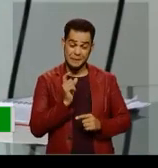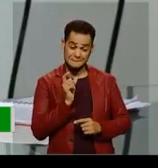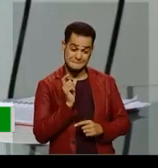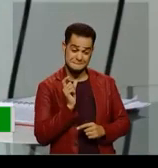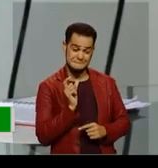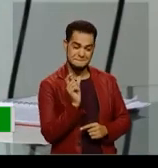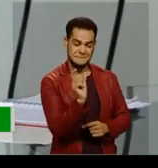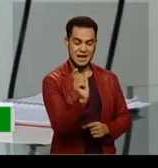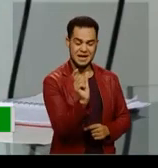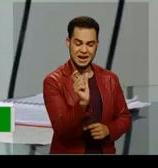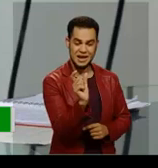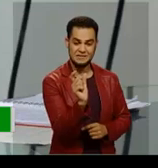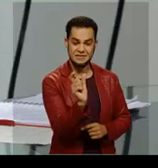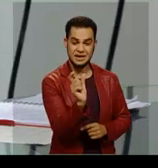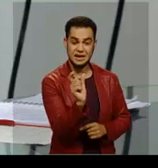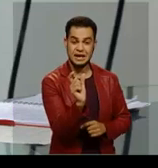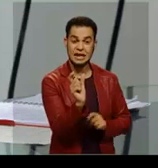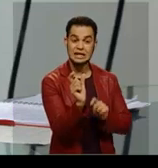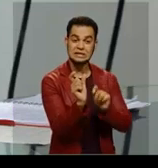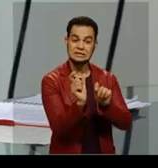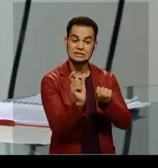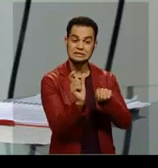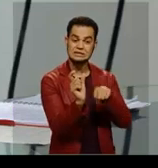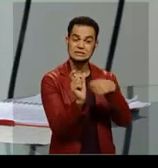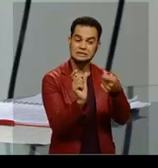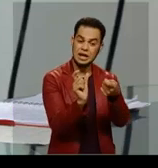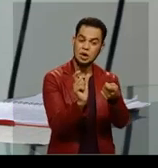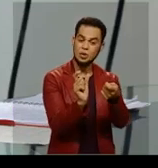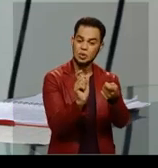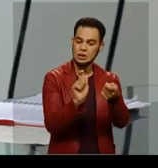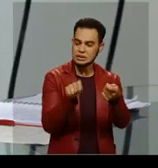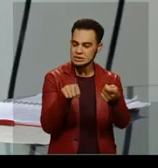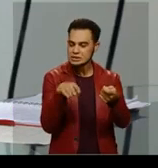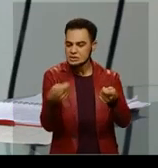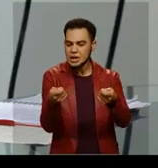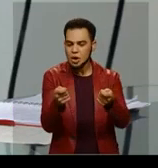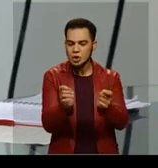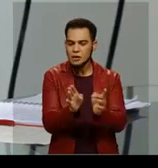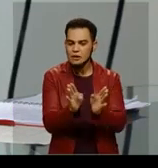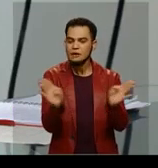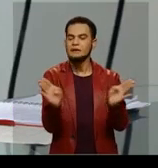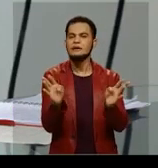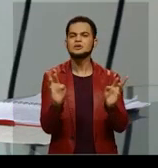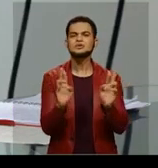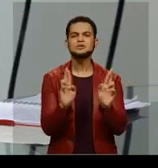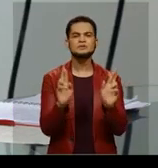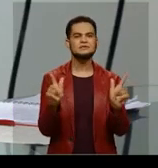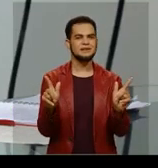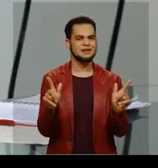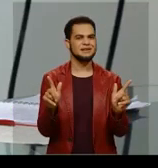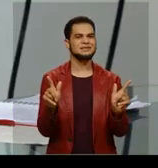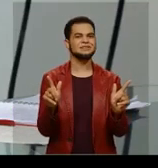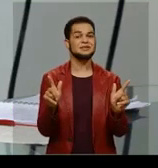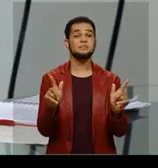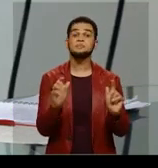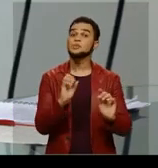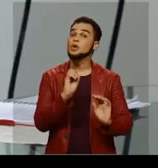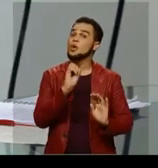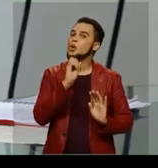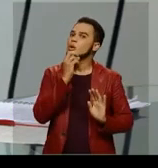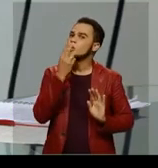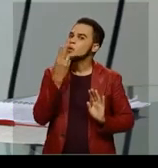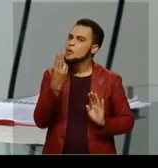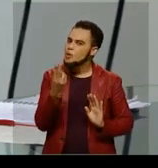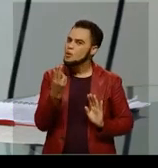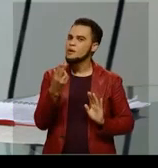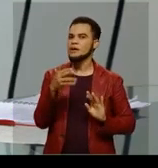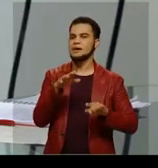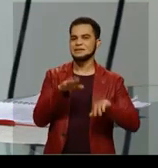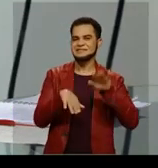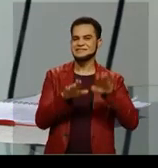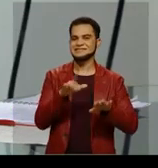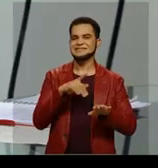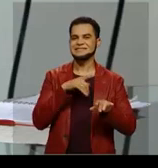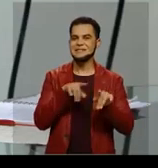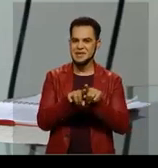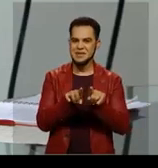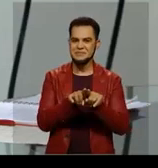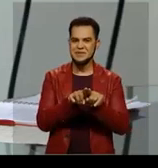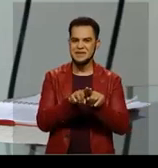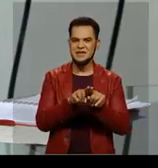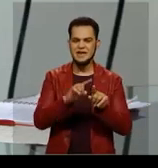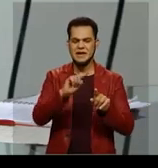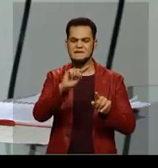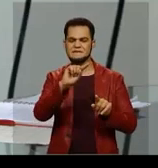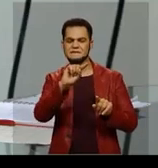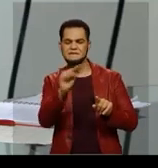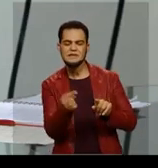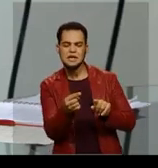ela tem duplo sentido, né? Ou eu coloquei a vírgula em um lugar que a hora que eu vou